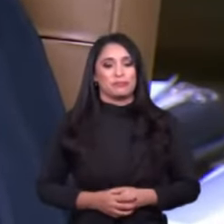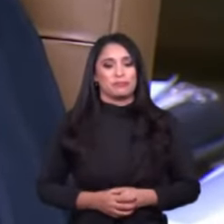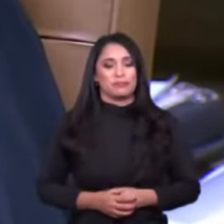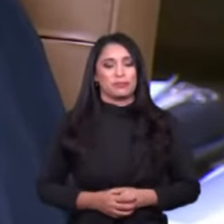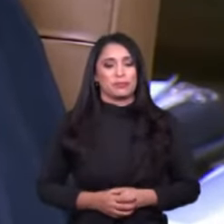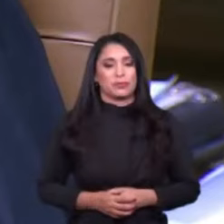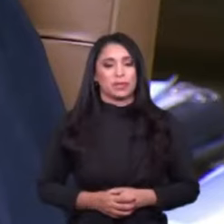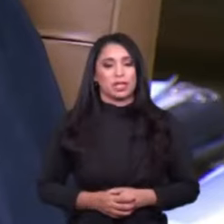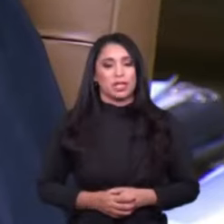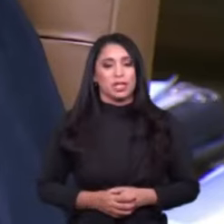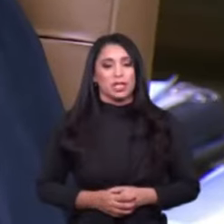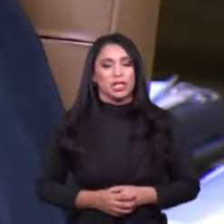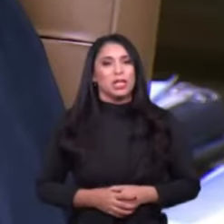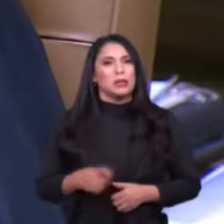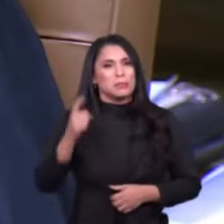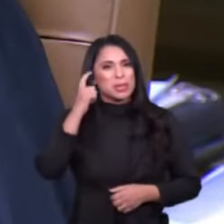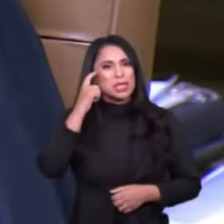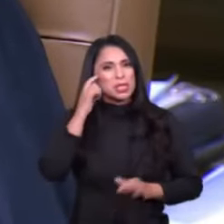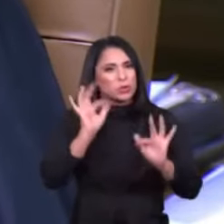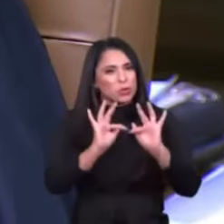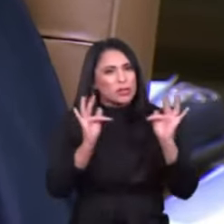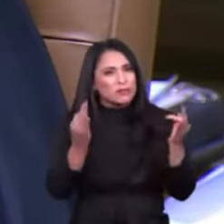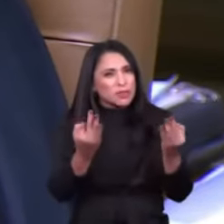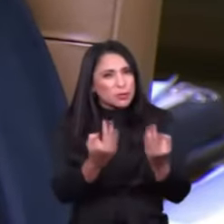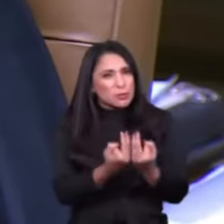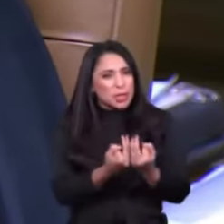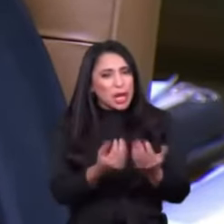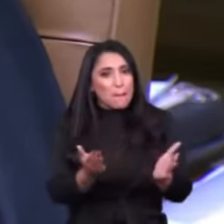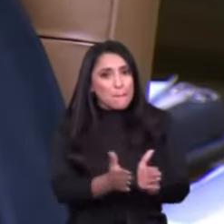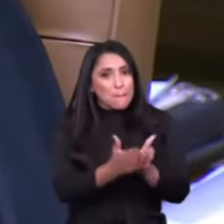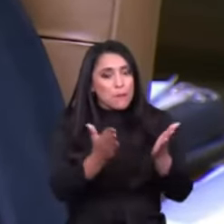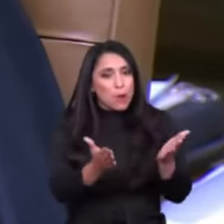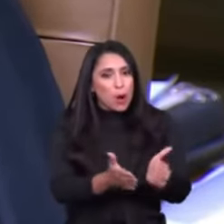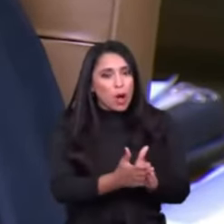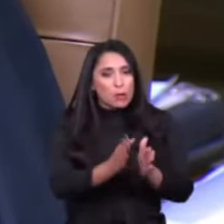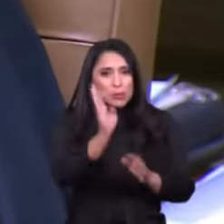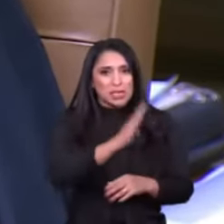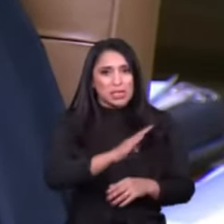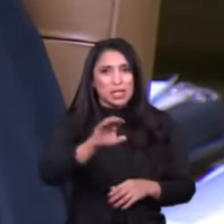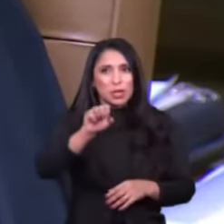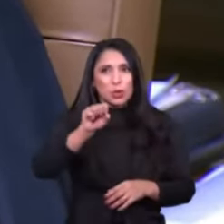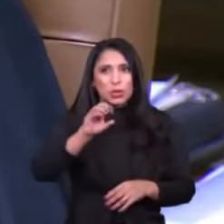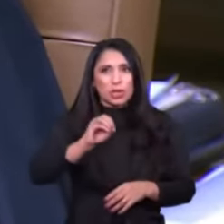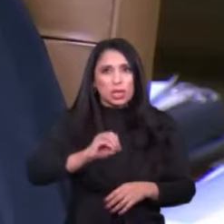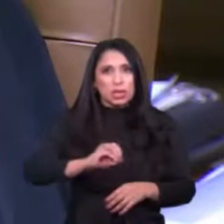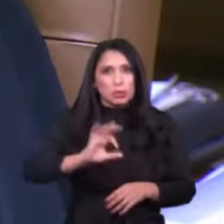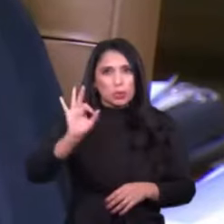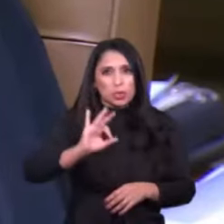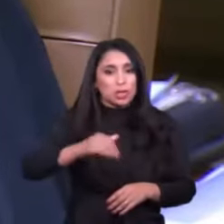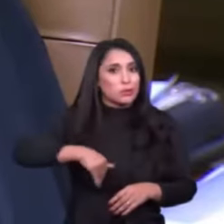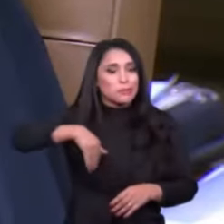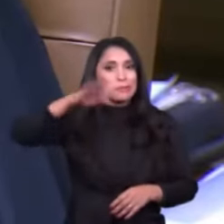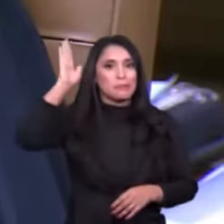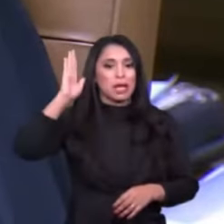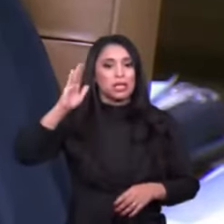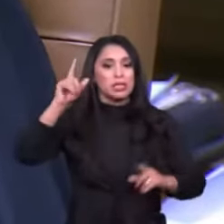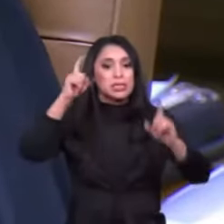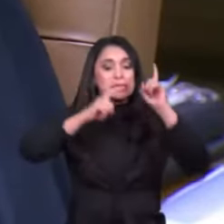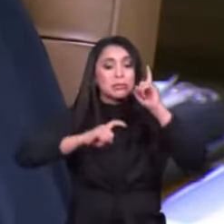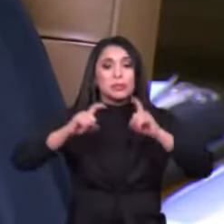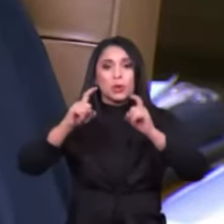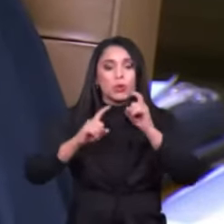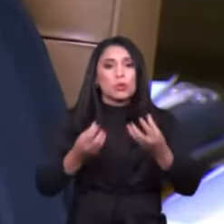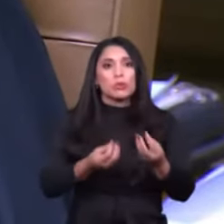Pensando na família pobre brasileira, são mais de 80%. Se preocupam com a sua